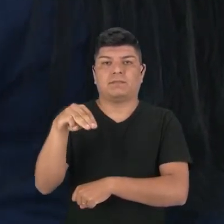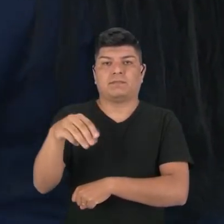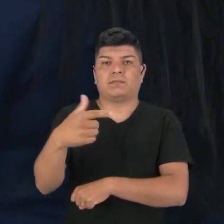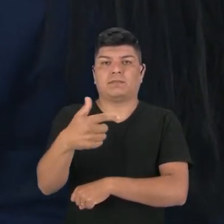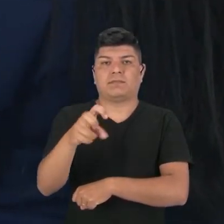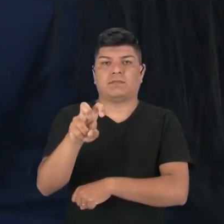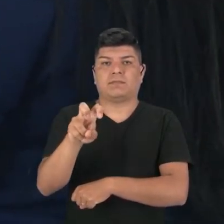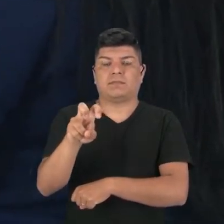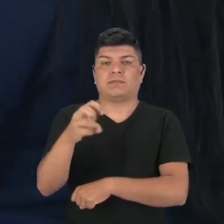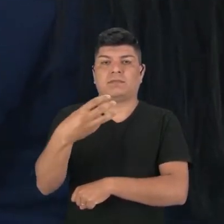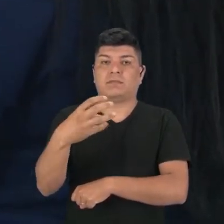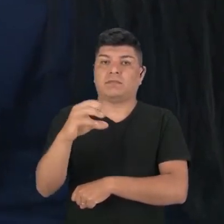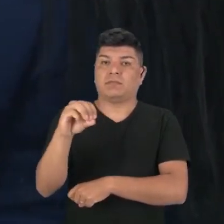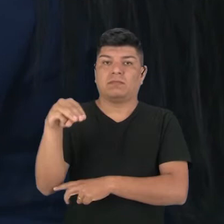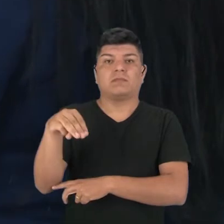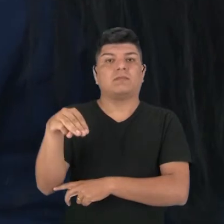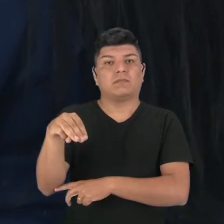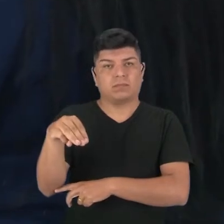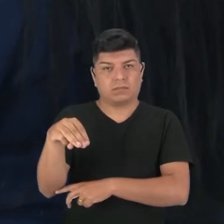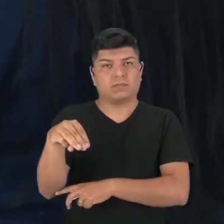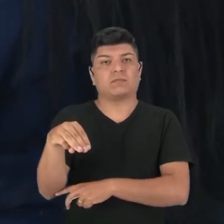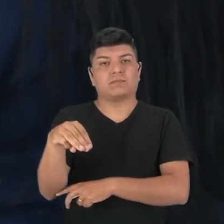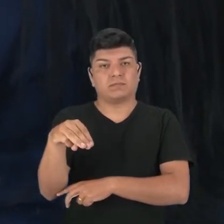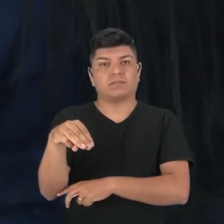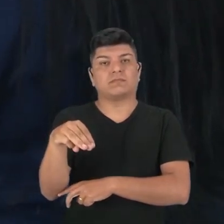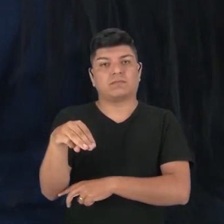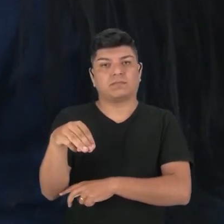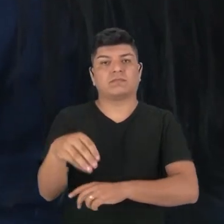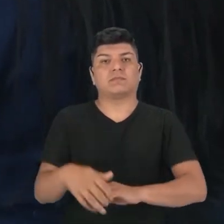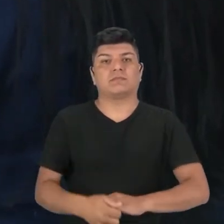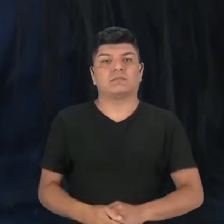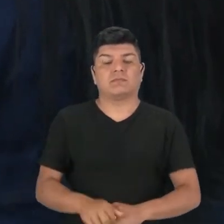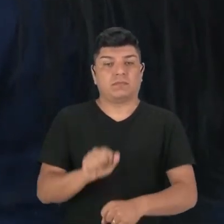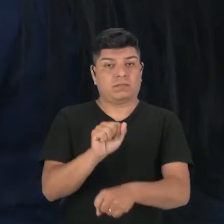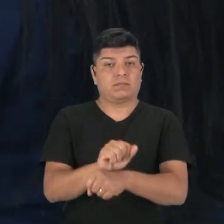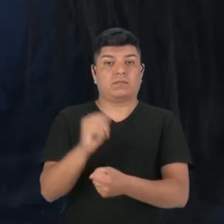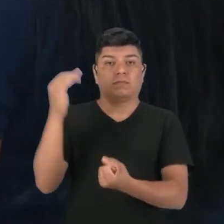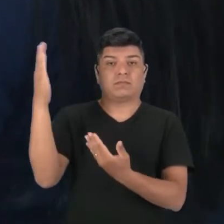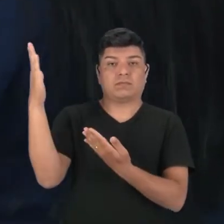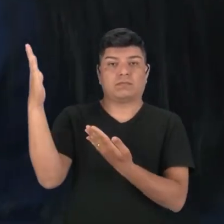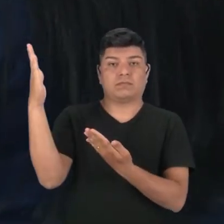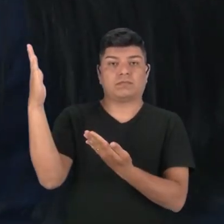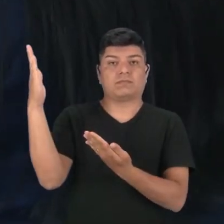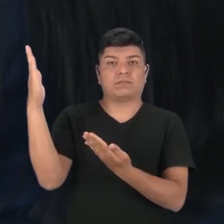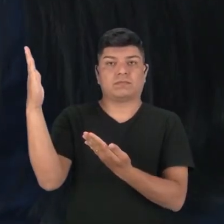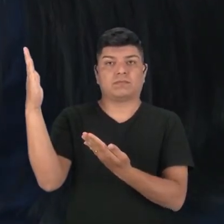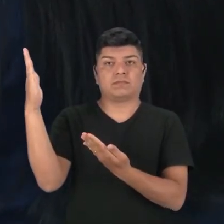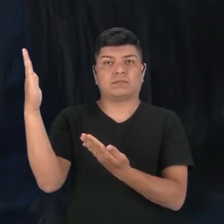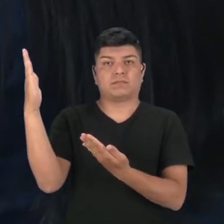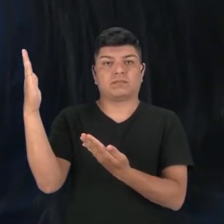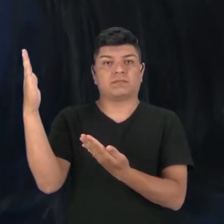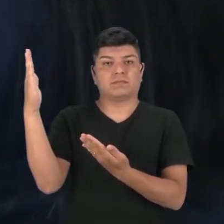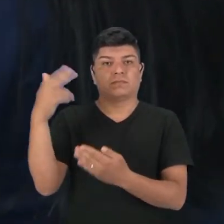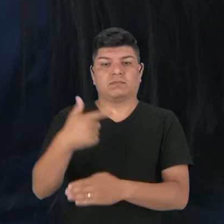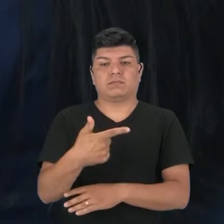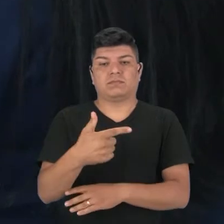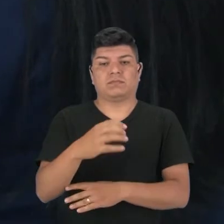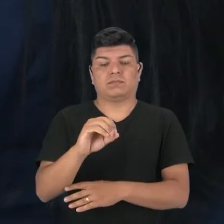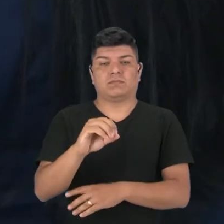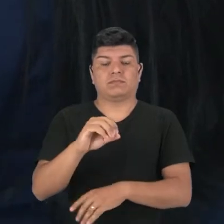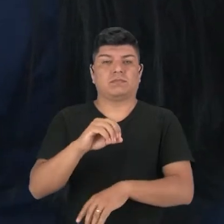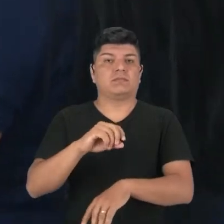25 e 30 minutos. Ou seja, vai parar bem aqui, ó. Que no caso é 20 horas